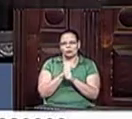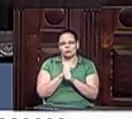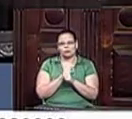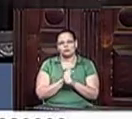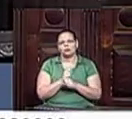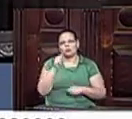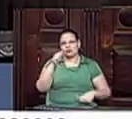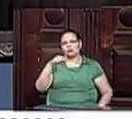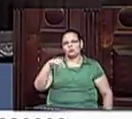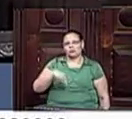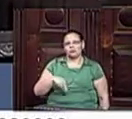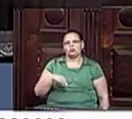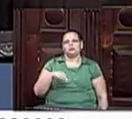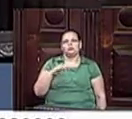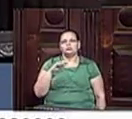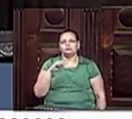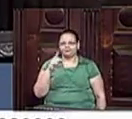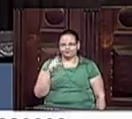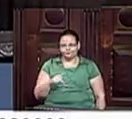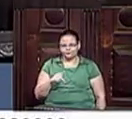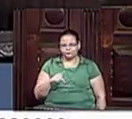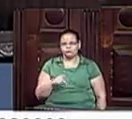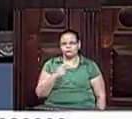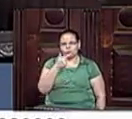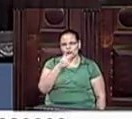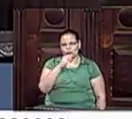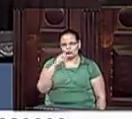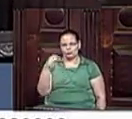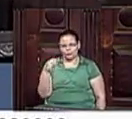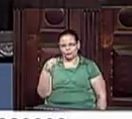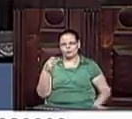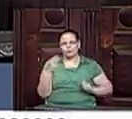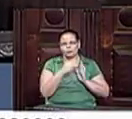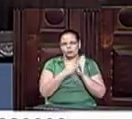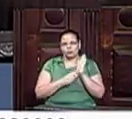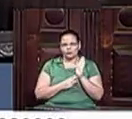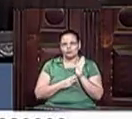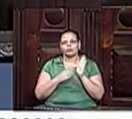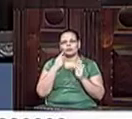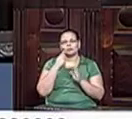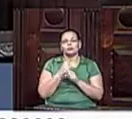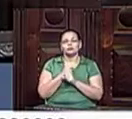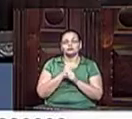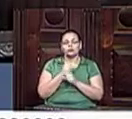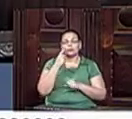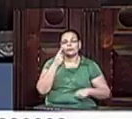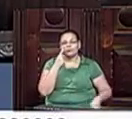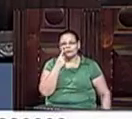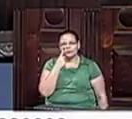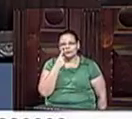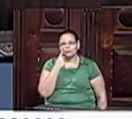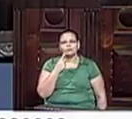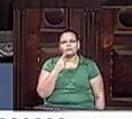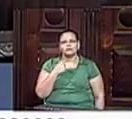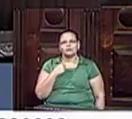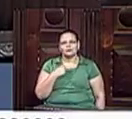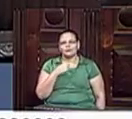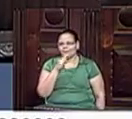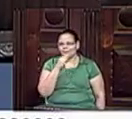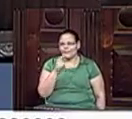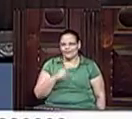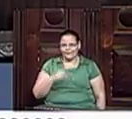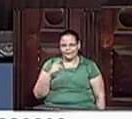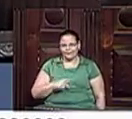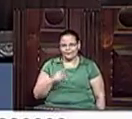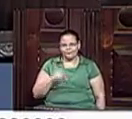ANP, função de uma metodologia de 2000, que nós estamos querendo rever, para aquele petróleo que é refinado, porque